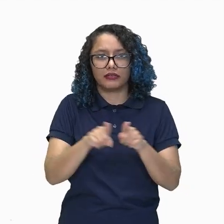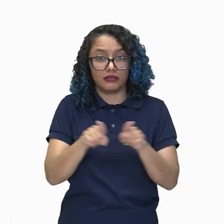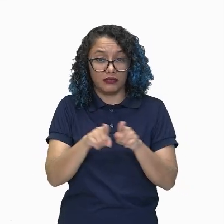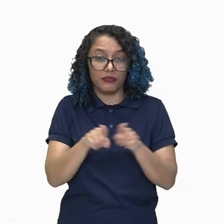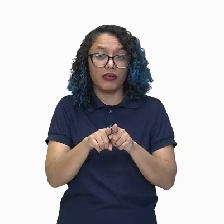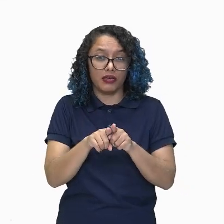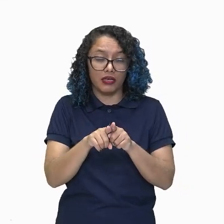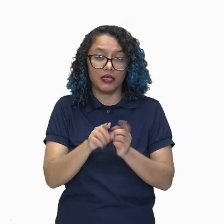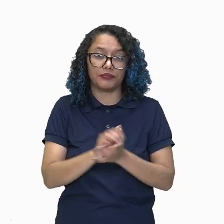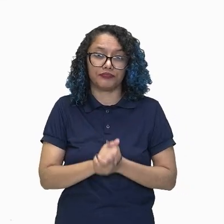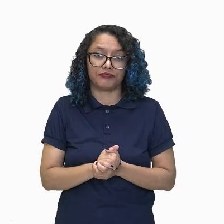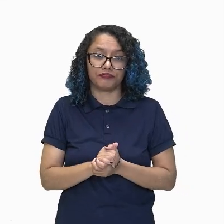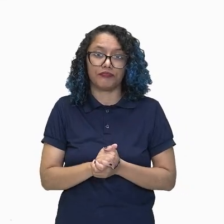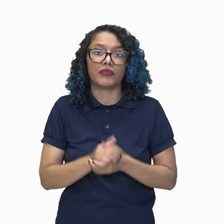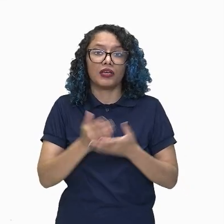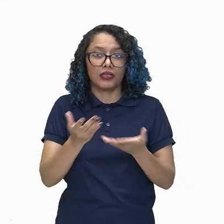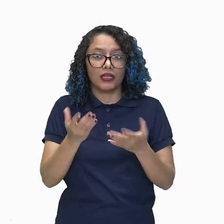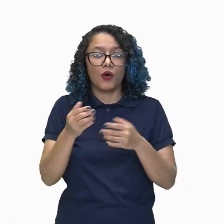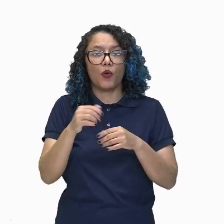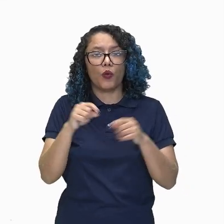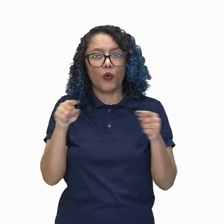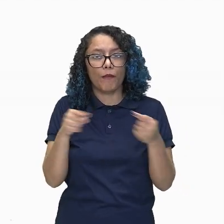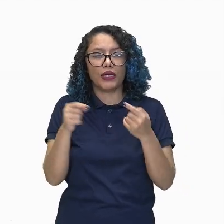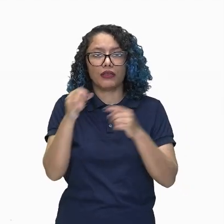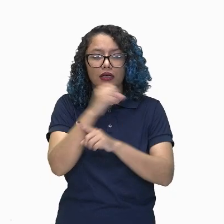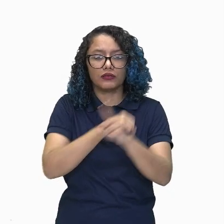Então, ela é para uma propaganda social porque ela vai estar